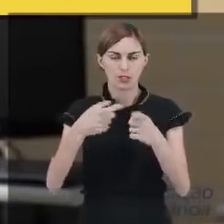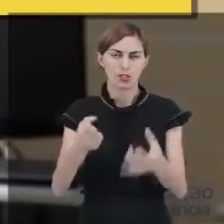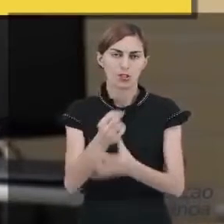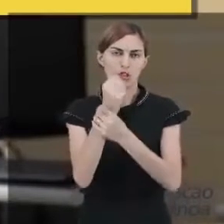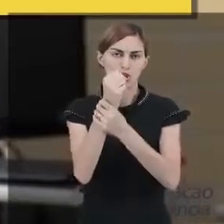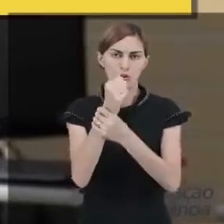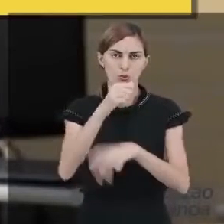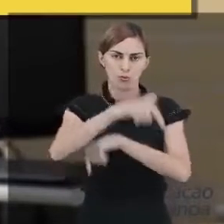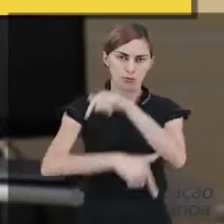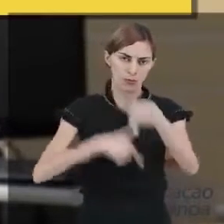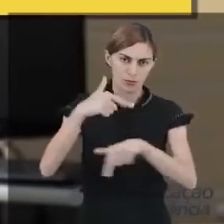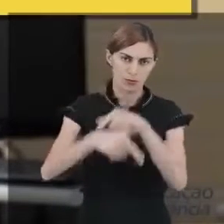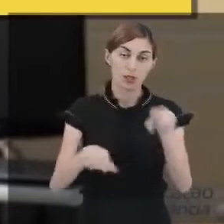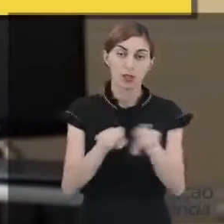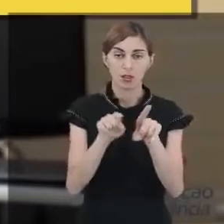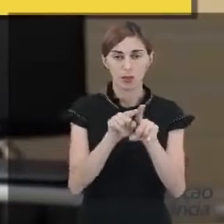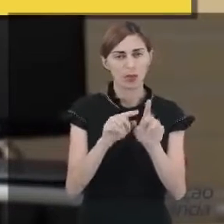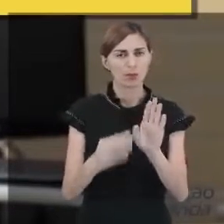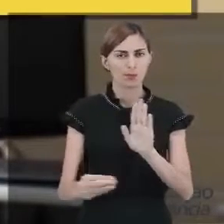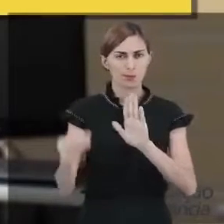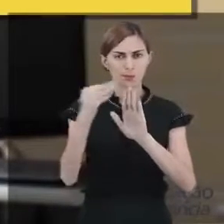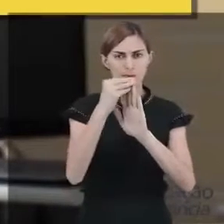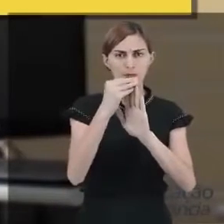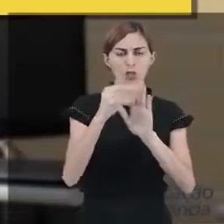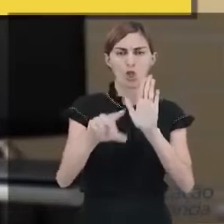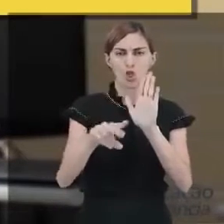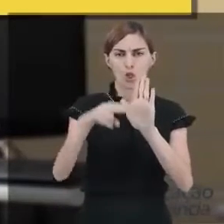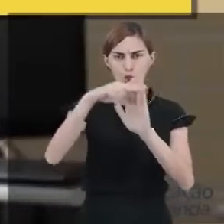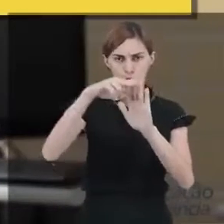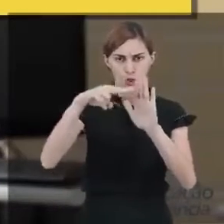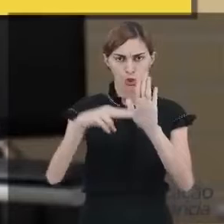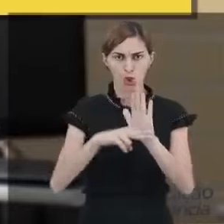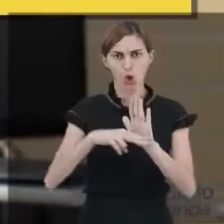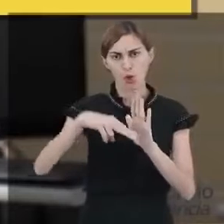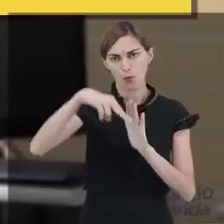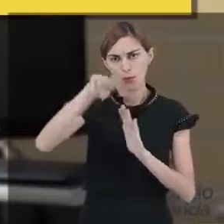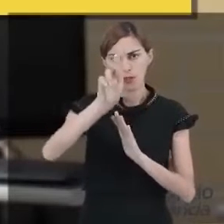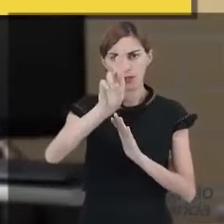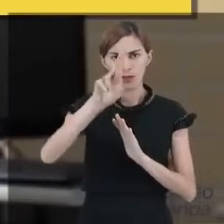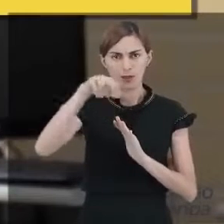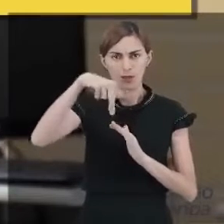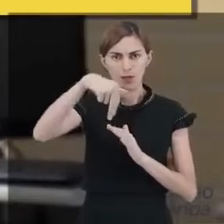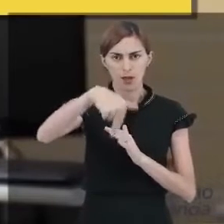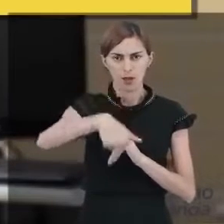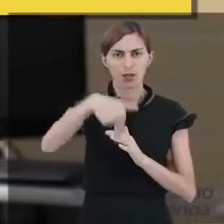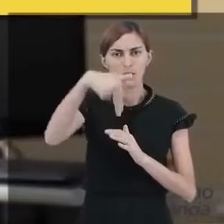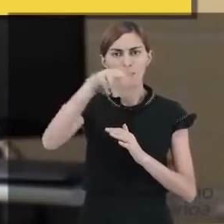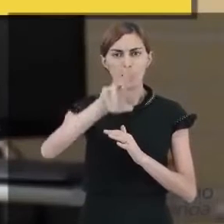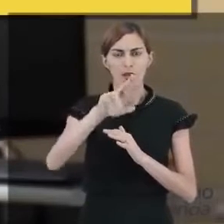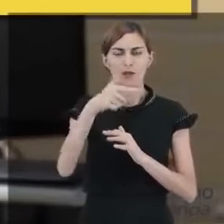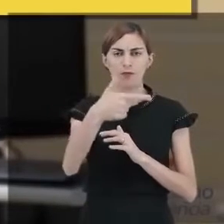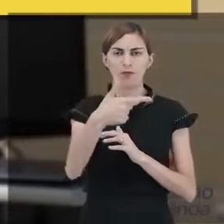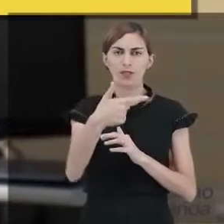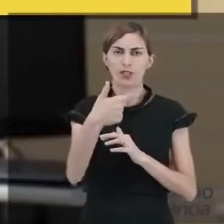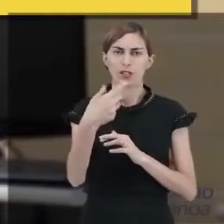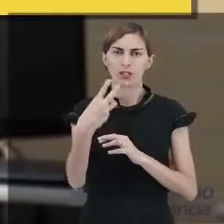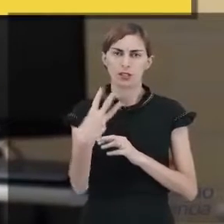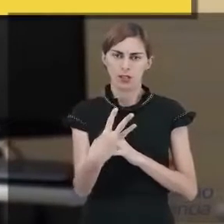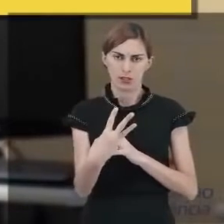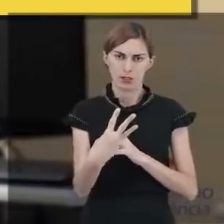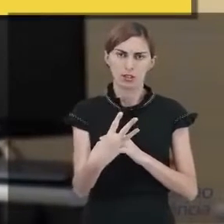seguida, nós vamos encontrar também a norma regulamentadora número 23, do Ministério do Trabalho e Emprego, que vai